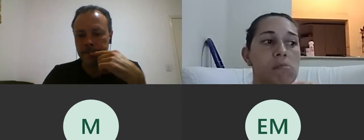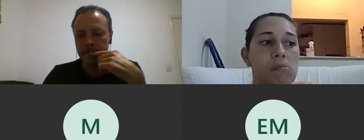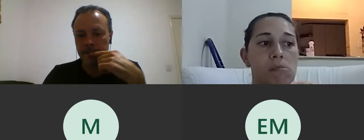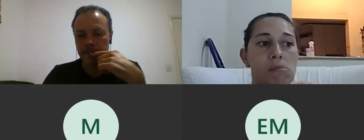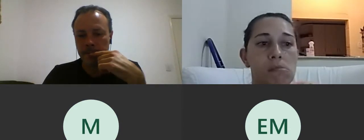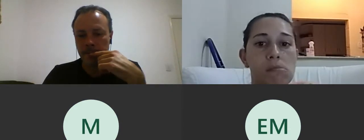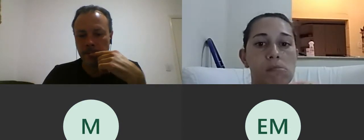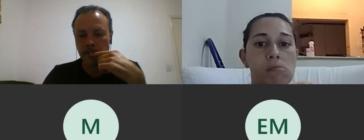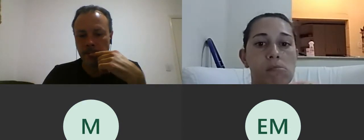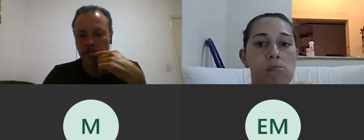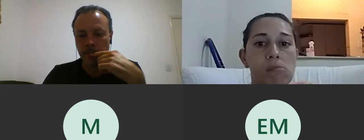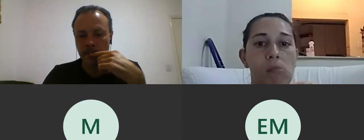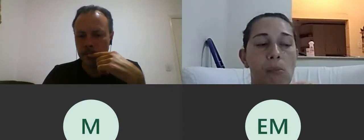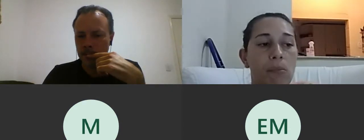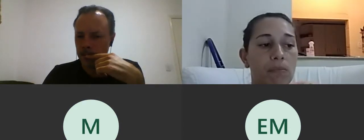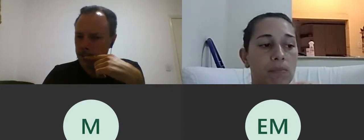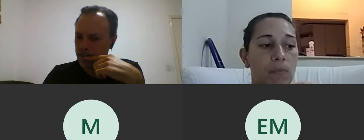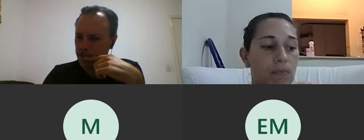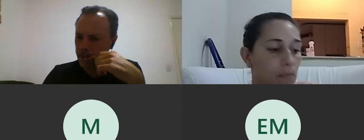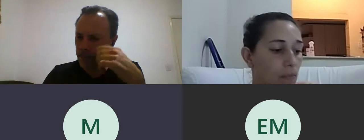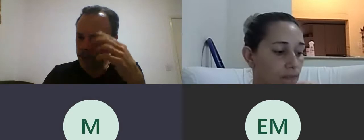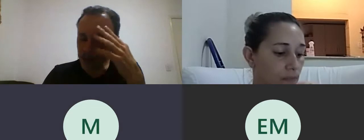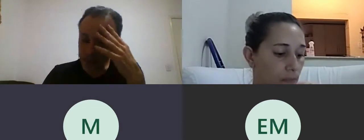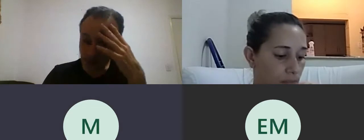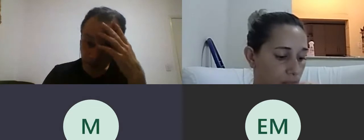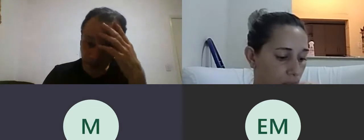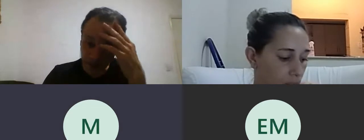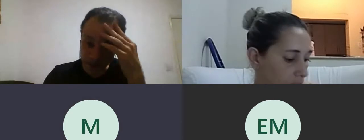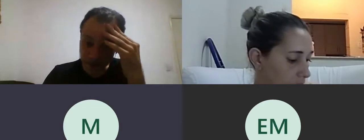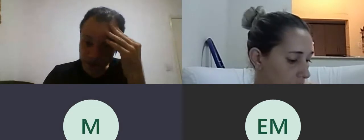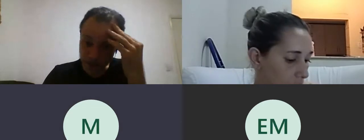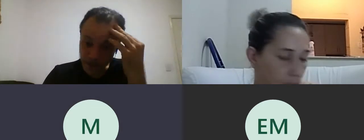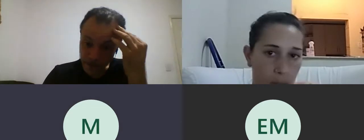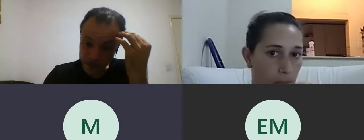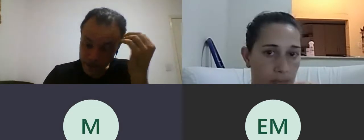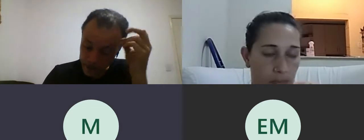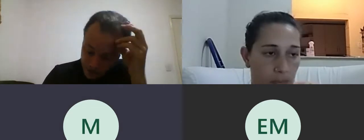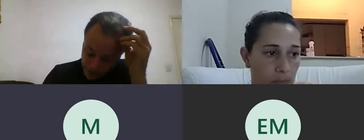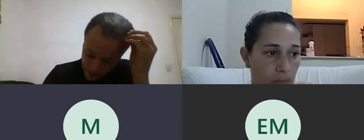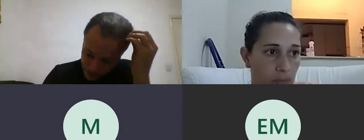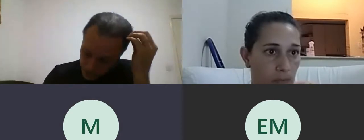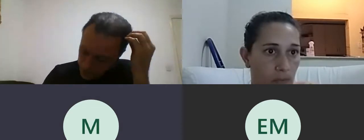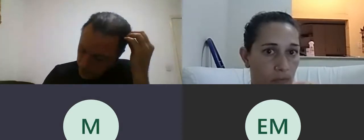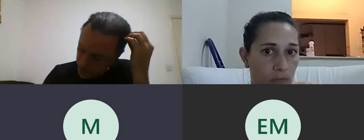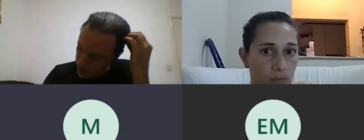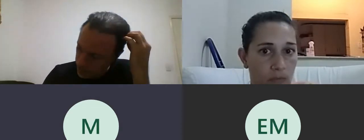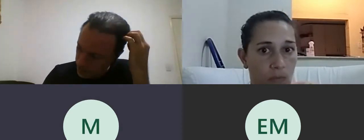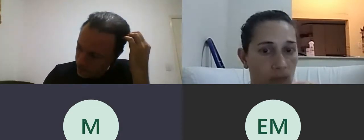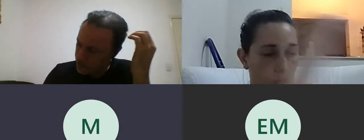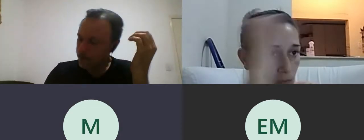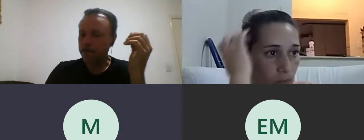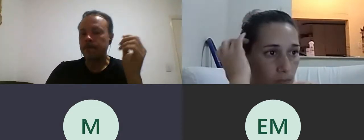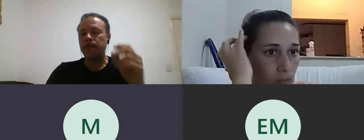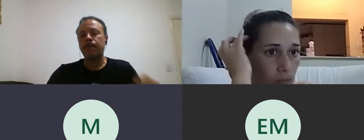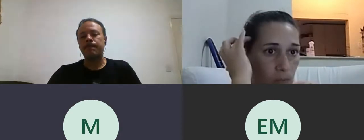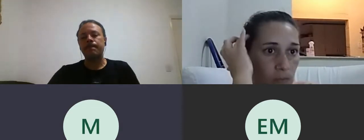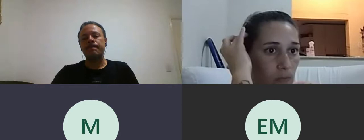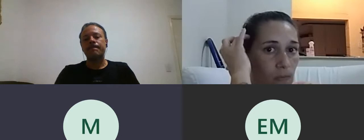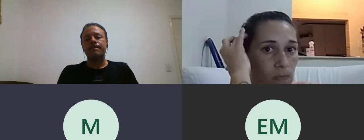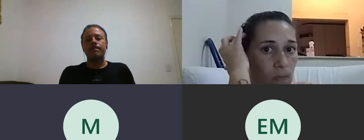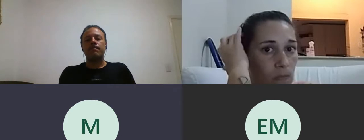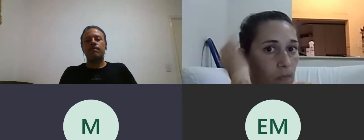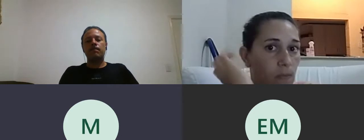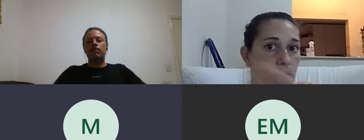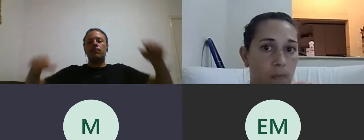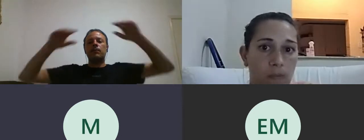Sim. O pessoal de sistemas não. Sistemas não, não? a gente só tem modelagem de dados, só sistemas.